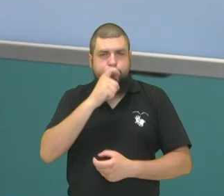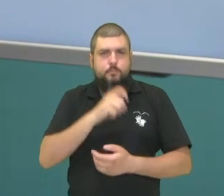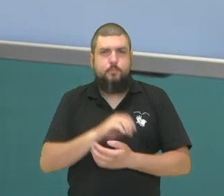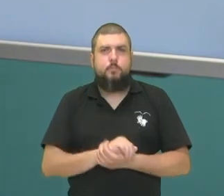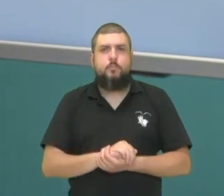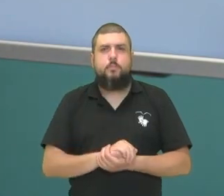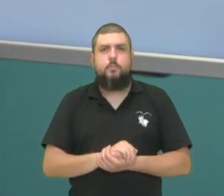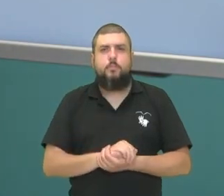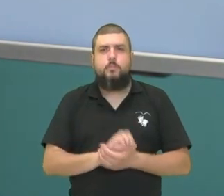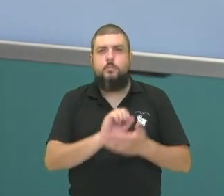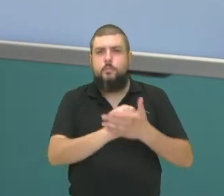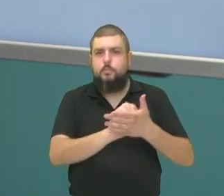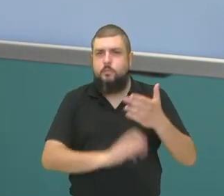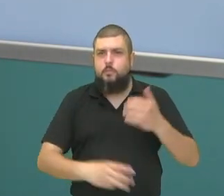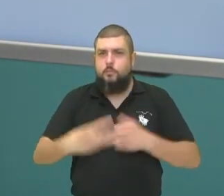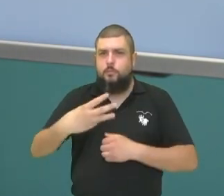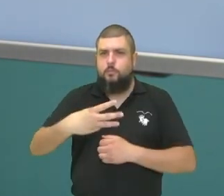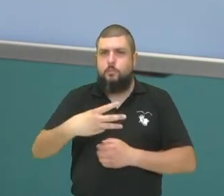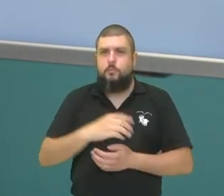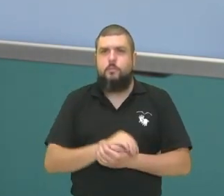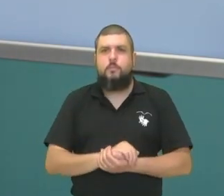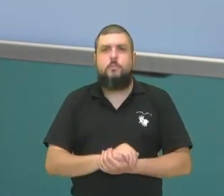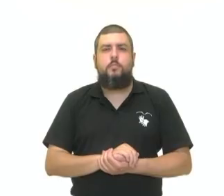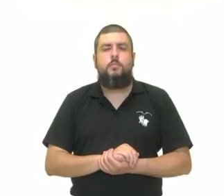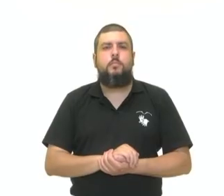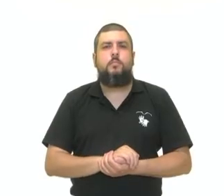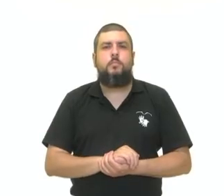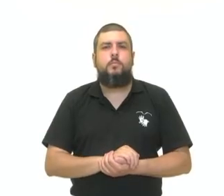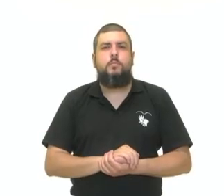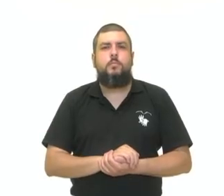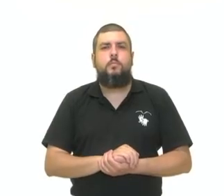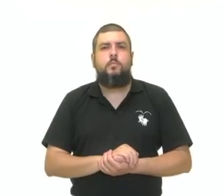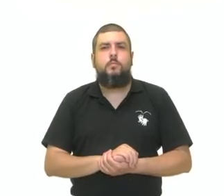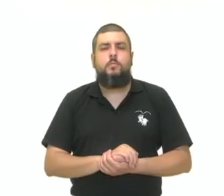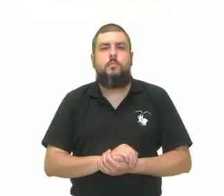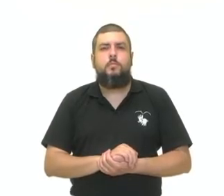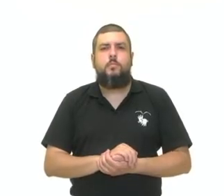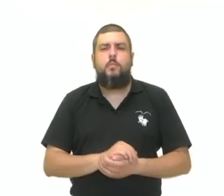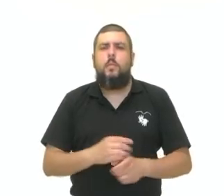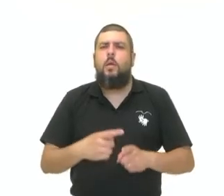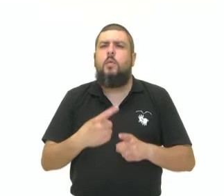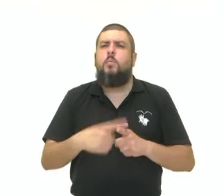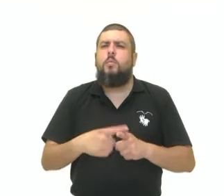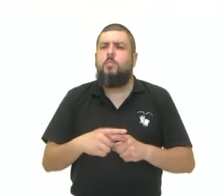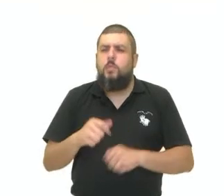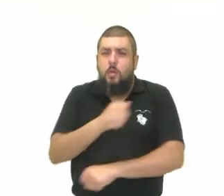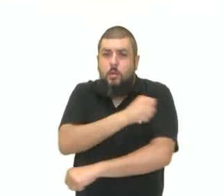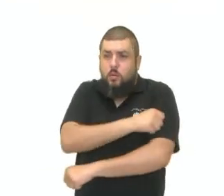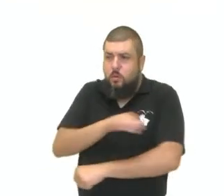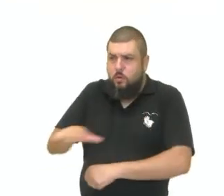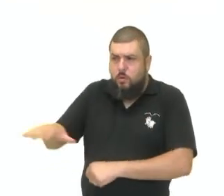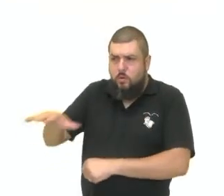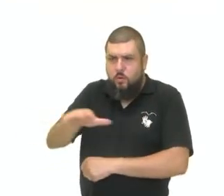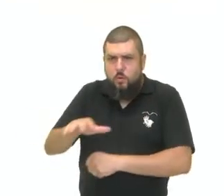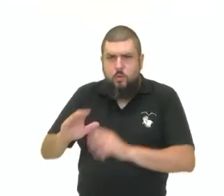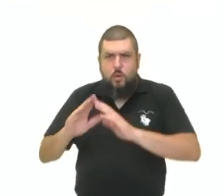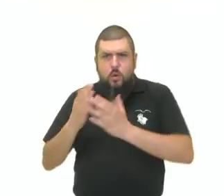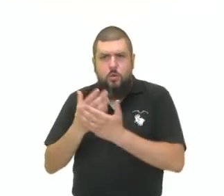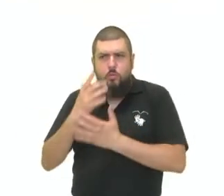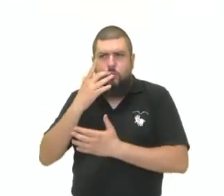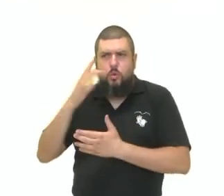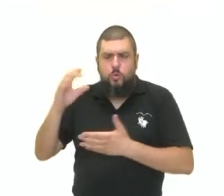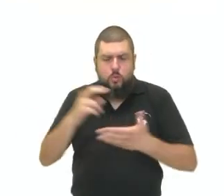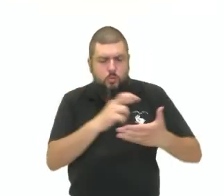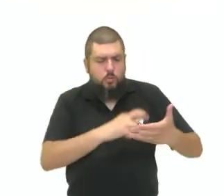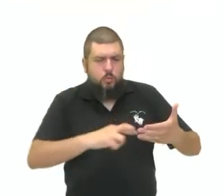Exercício de número 3. Por que essa notícia analisada pelos alunos do Colégio de Ourinhos pode se